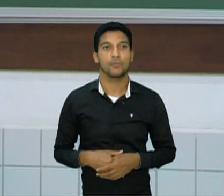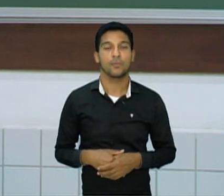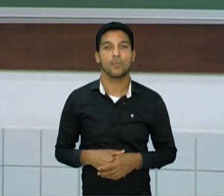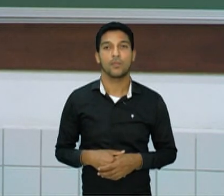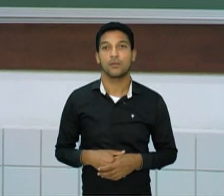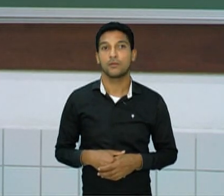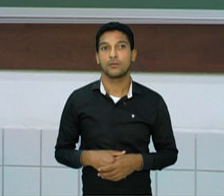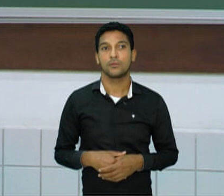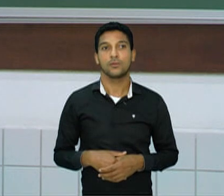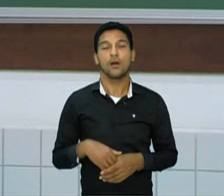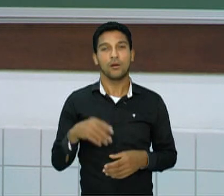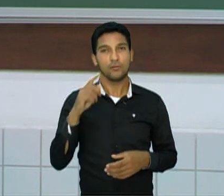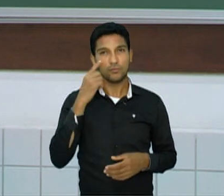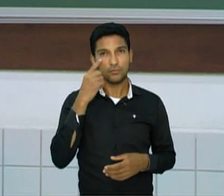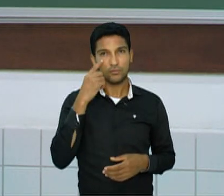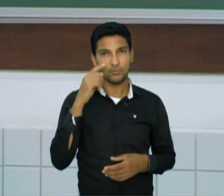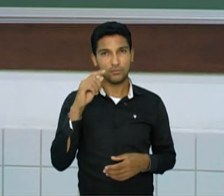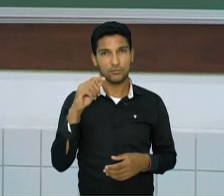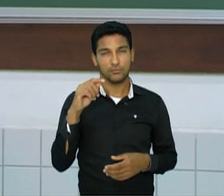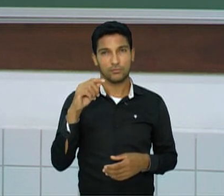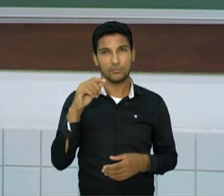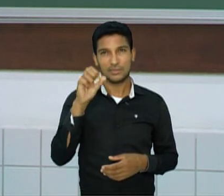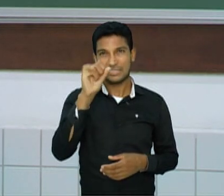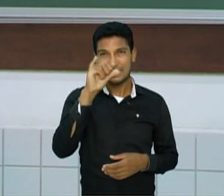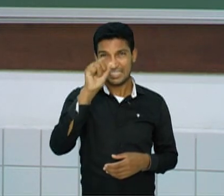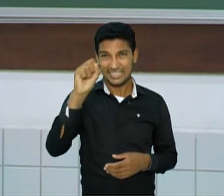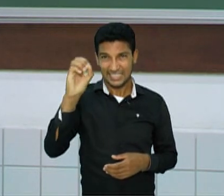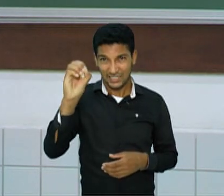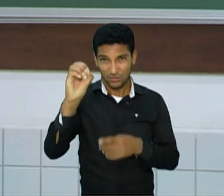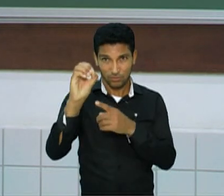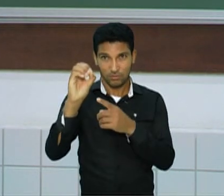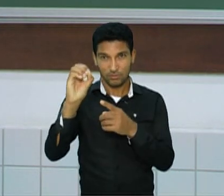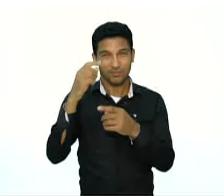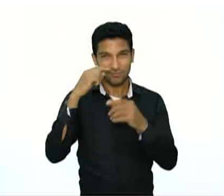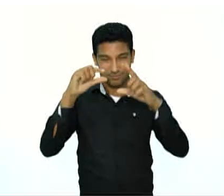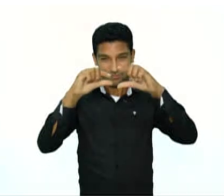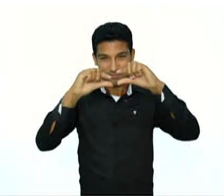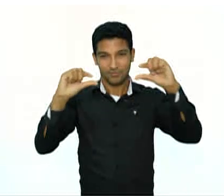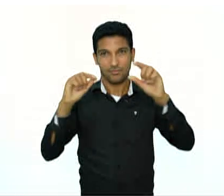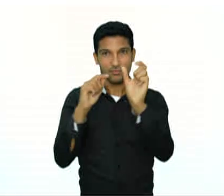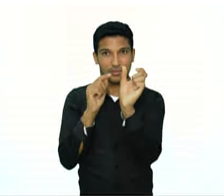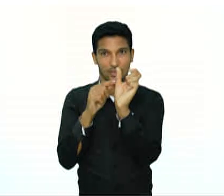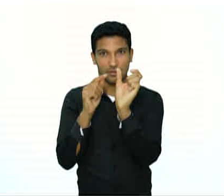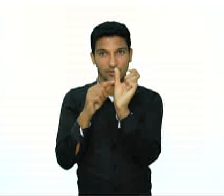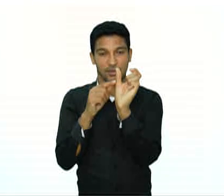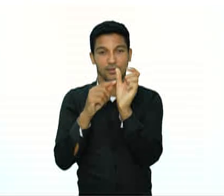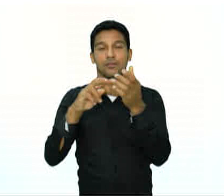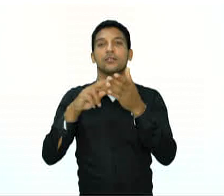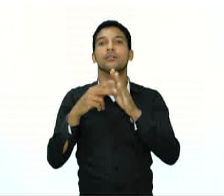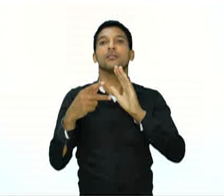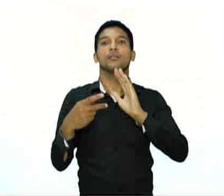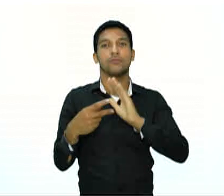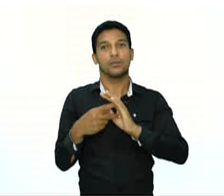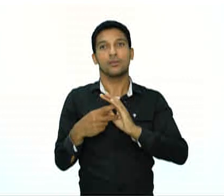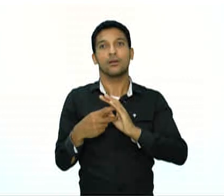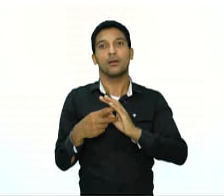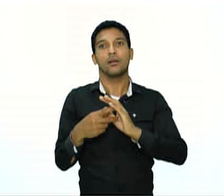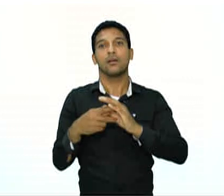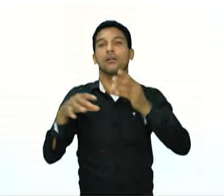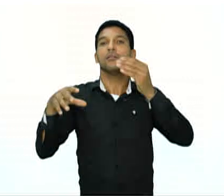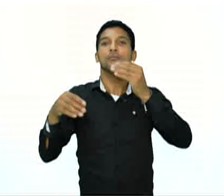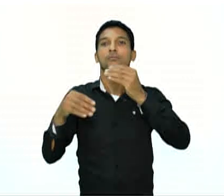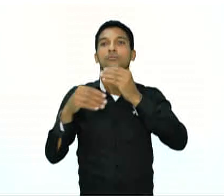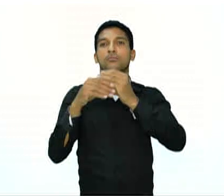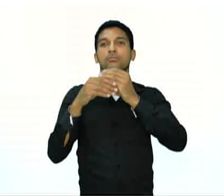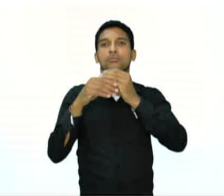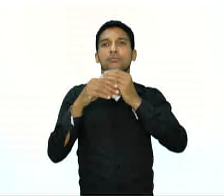Então, pude substituir por isso, temos um sintagma nominal. A disseminação de notícias falsas com o objetivo de manipular a